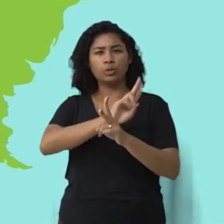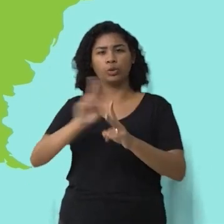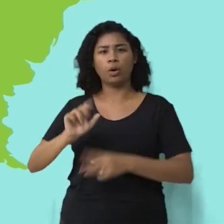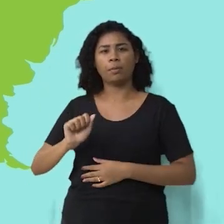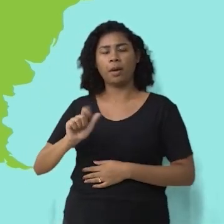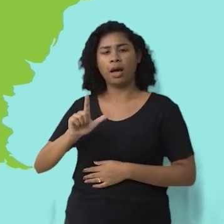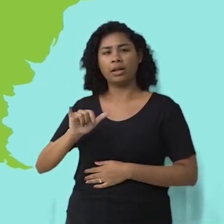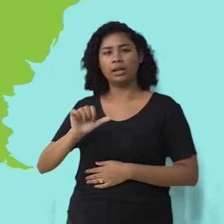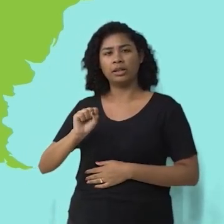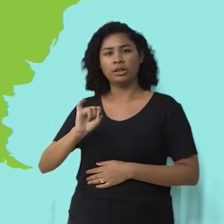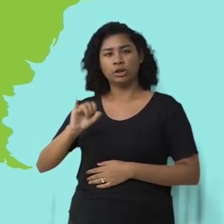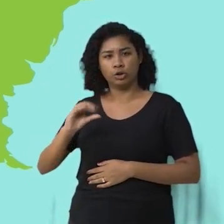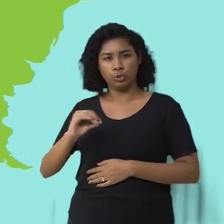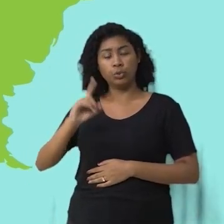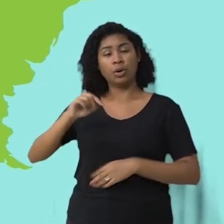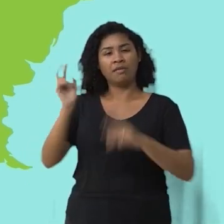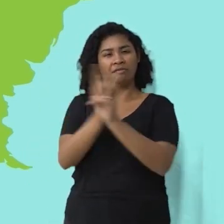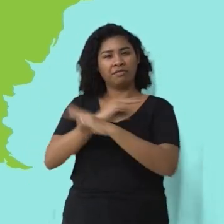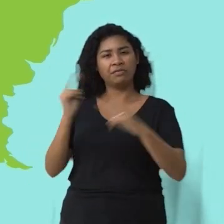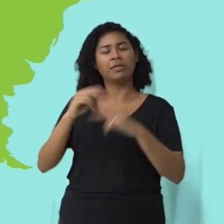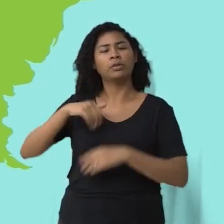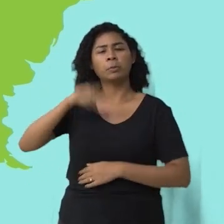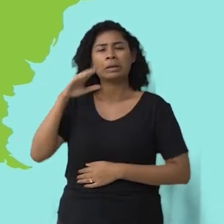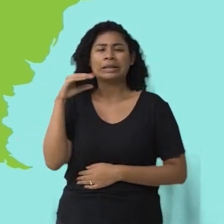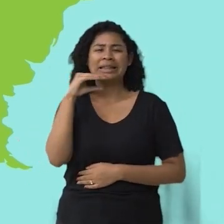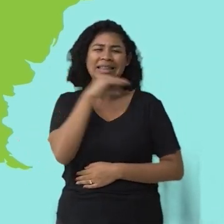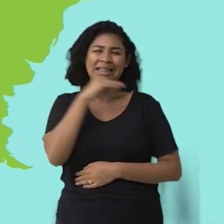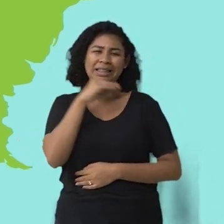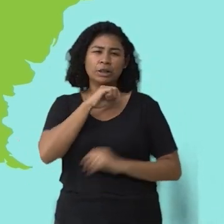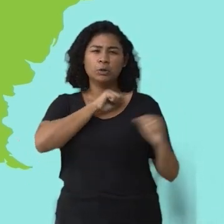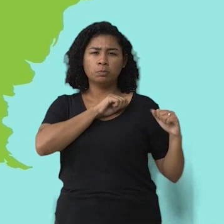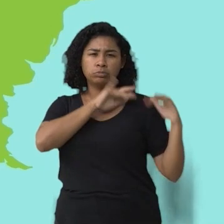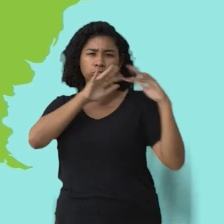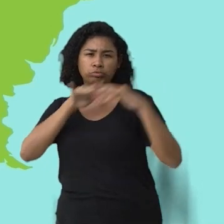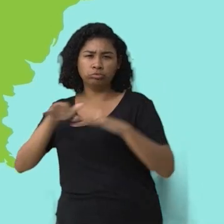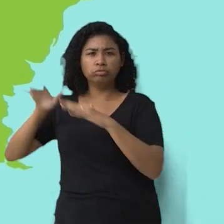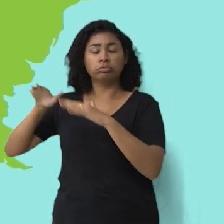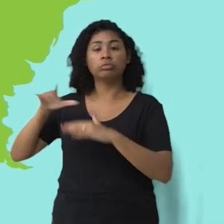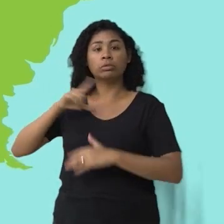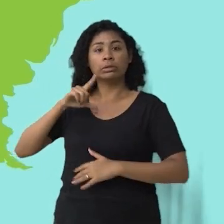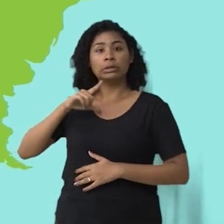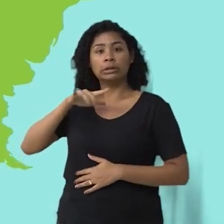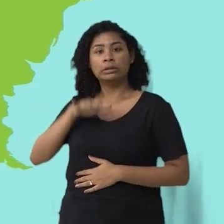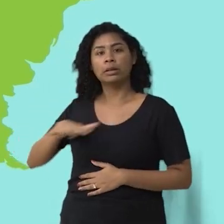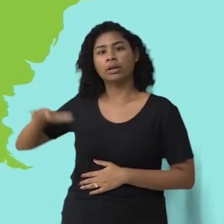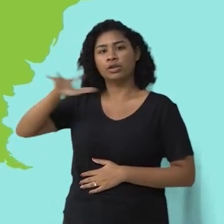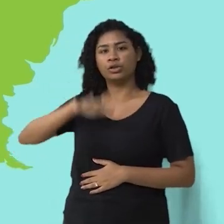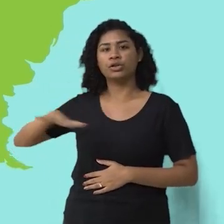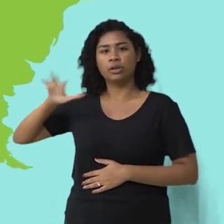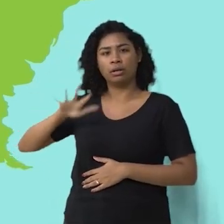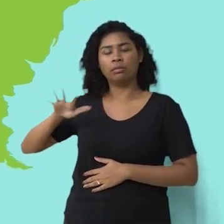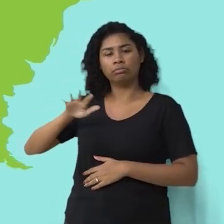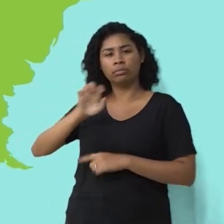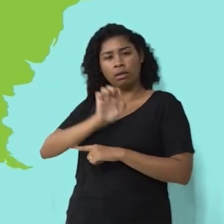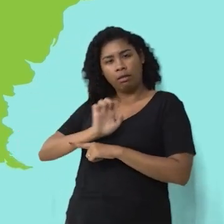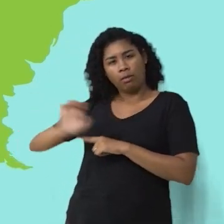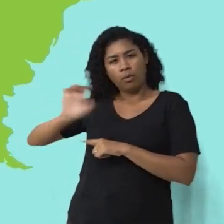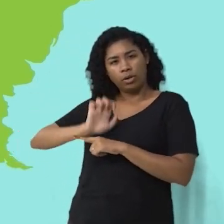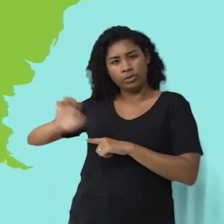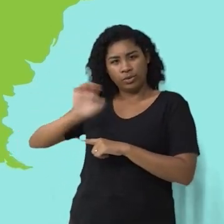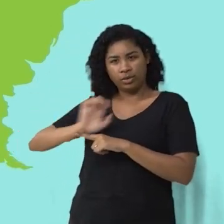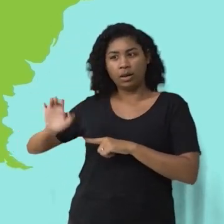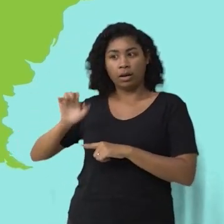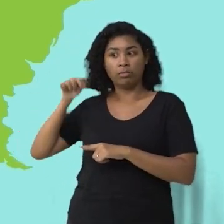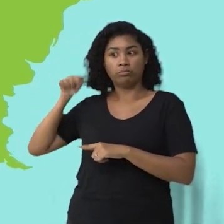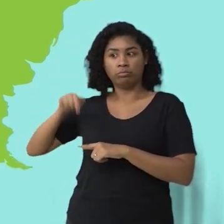deslocamentos de massas de ar quente e úmido em direção às áreas de menor pressão atmosférica das zonas equatoriais do globo terrestre, sopram